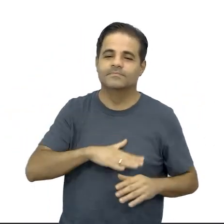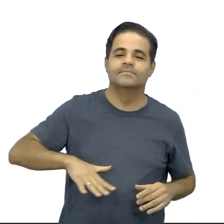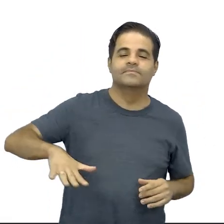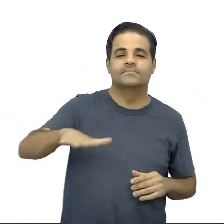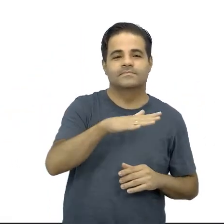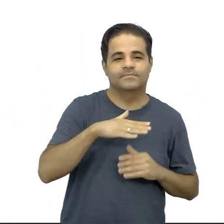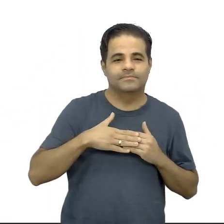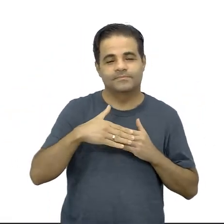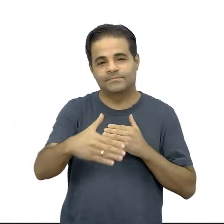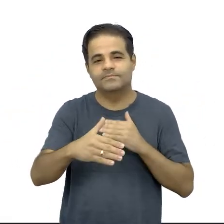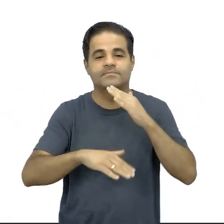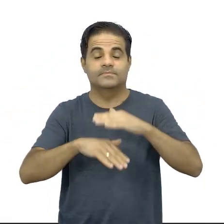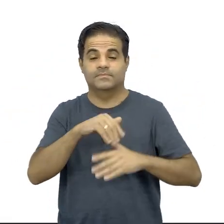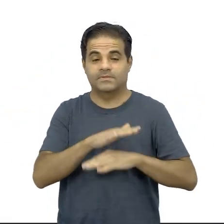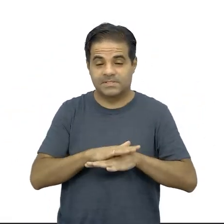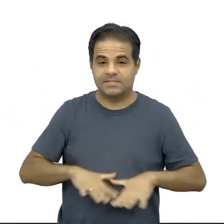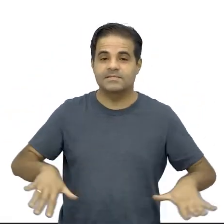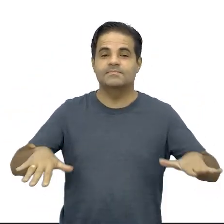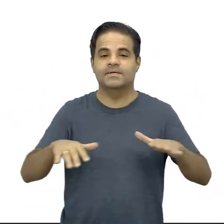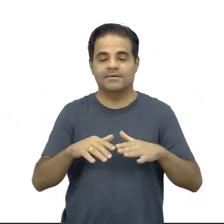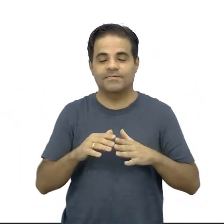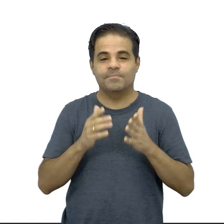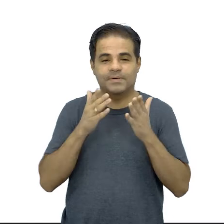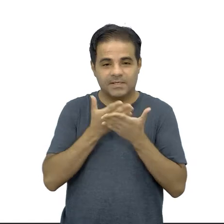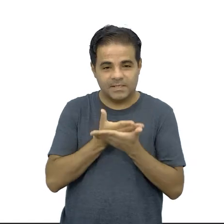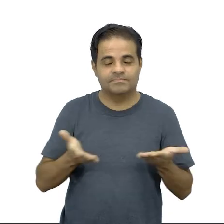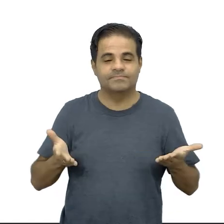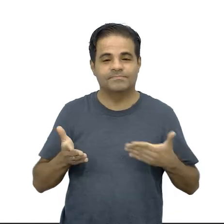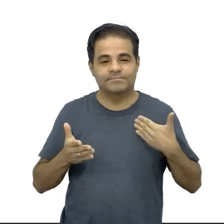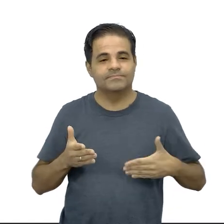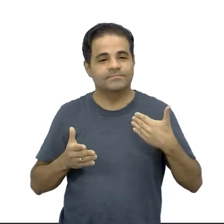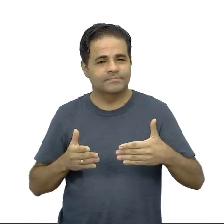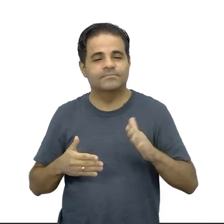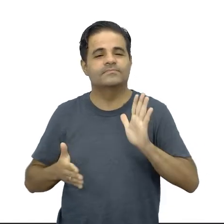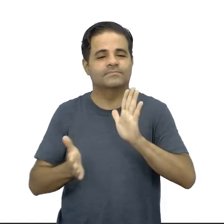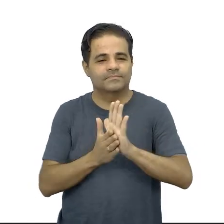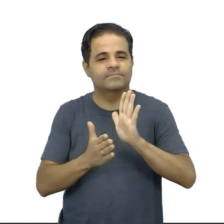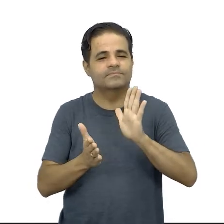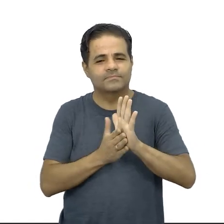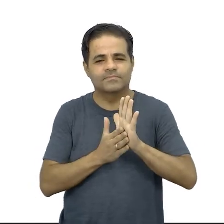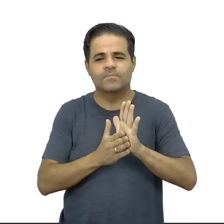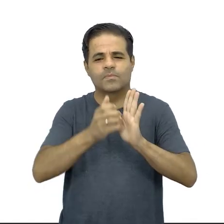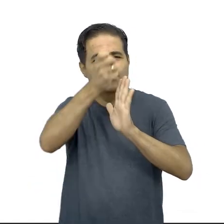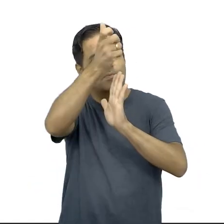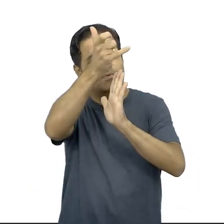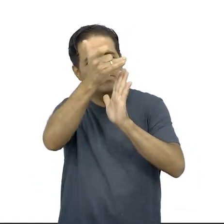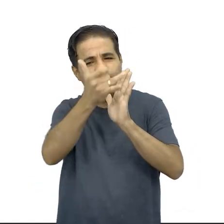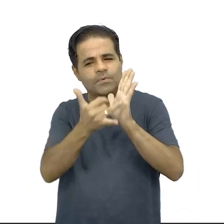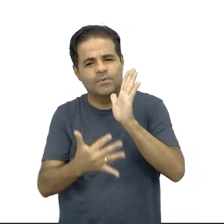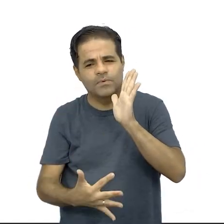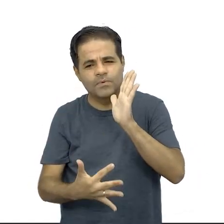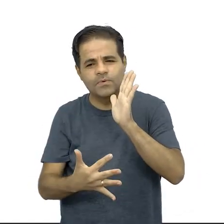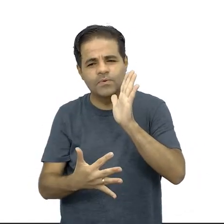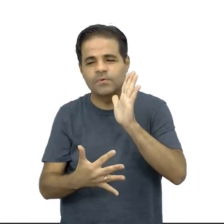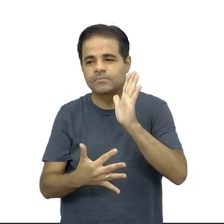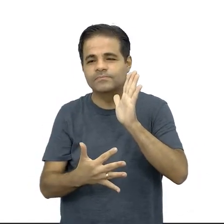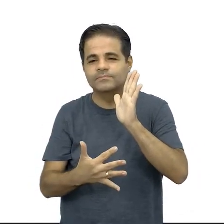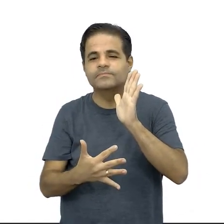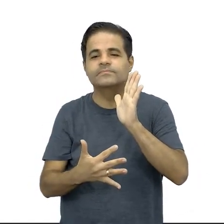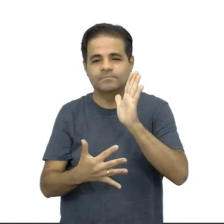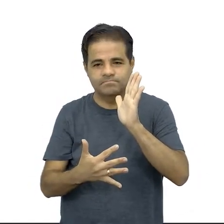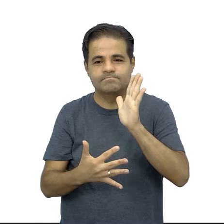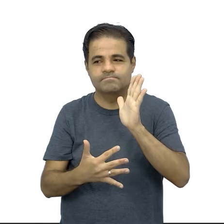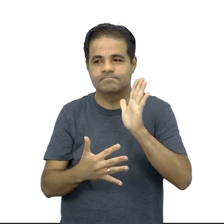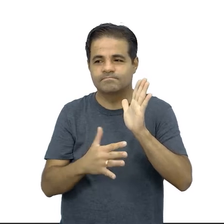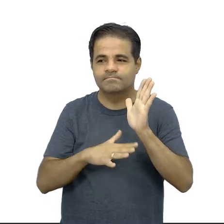E, né, a habilidade prevista para o 8º ano traz a proposta de descrever e representar os